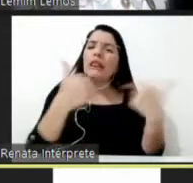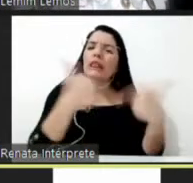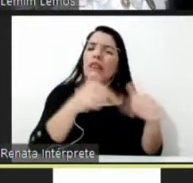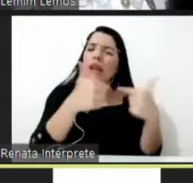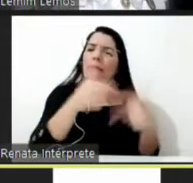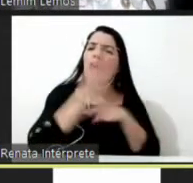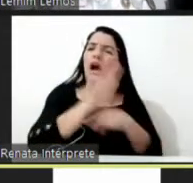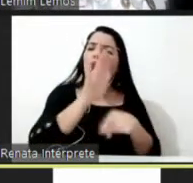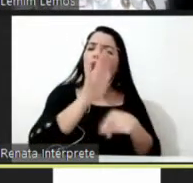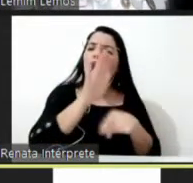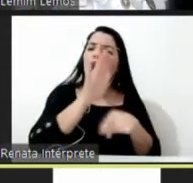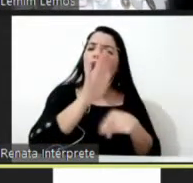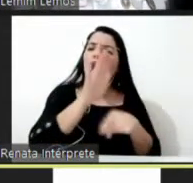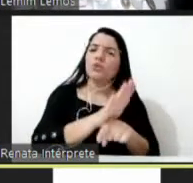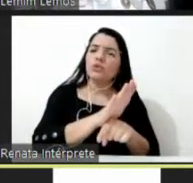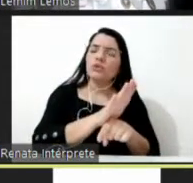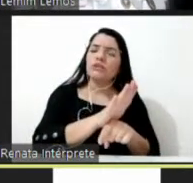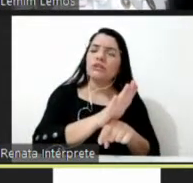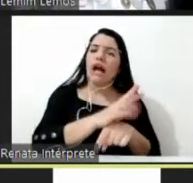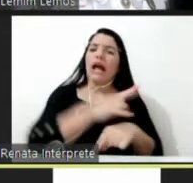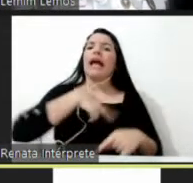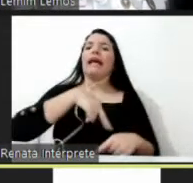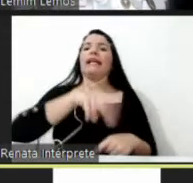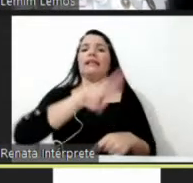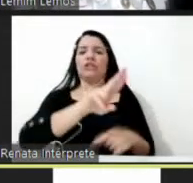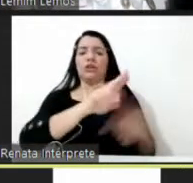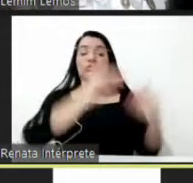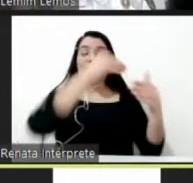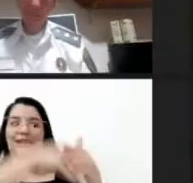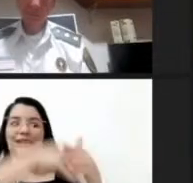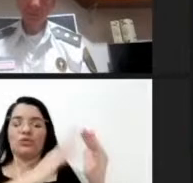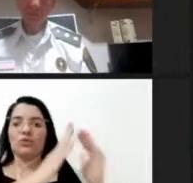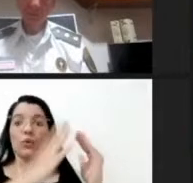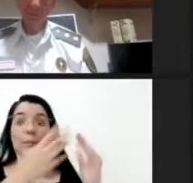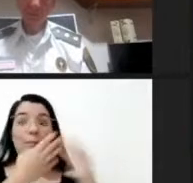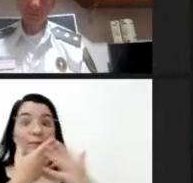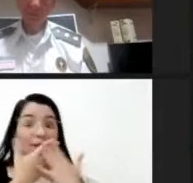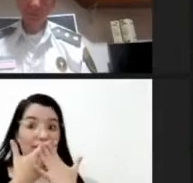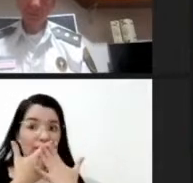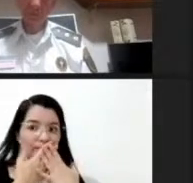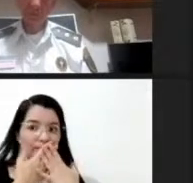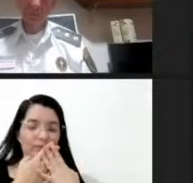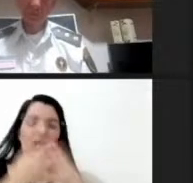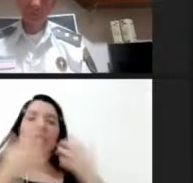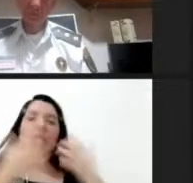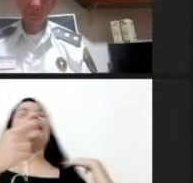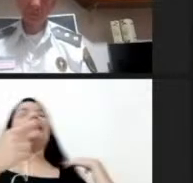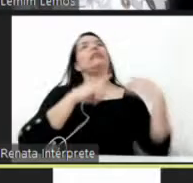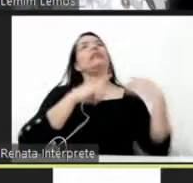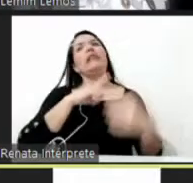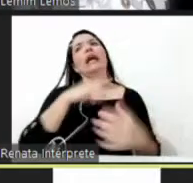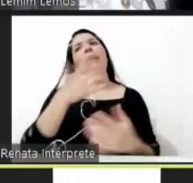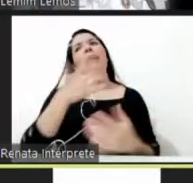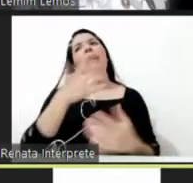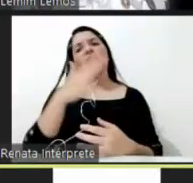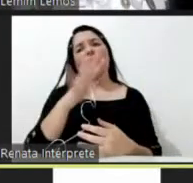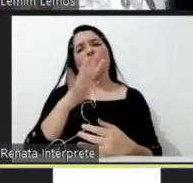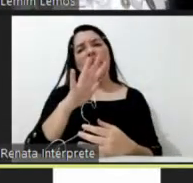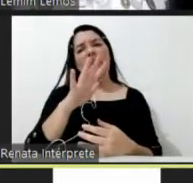nas unidades prisionais. Nós temos mais ou menos mais de 1.000 pessoas